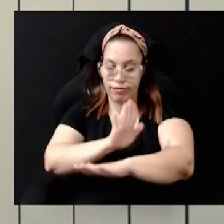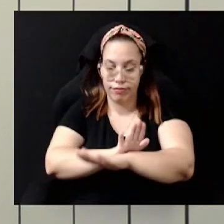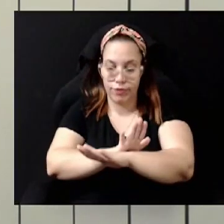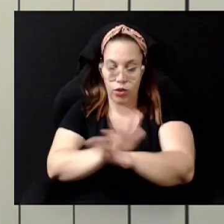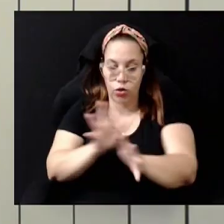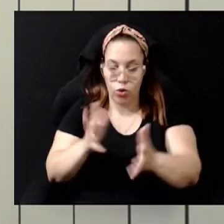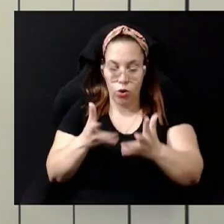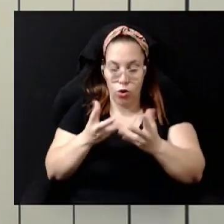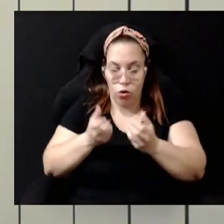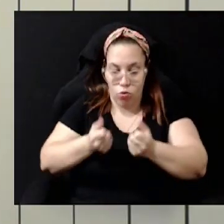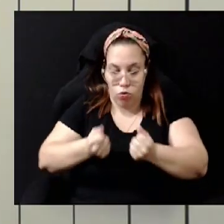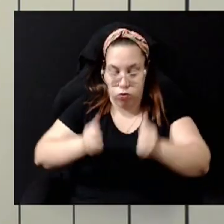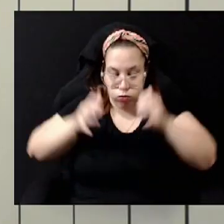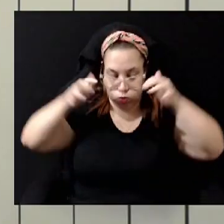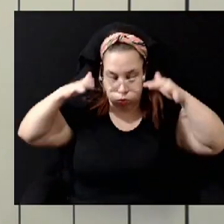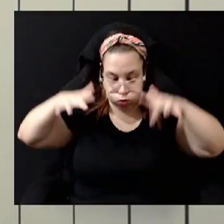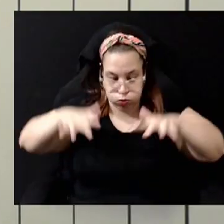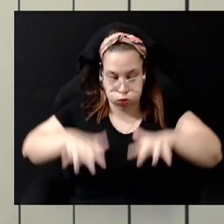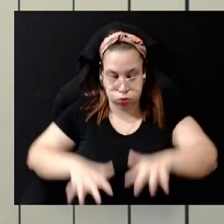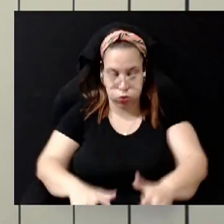enchentes nos centros urbanos.